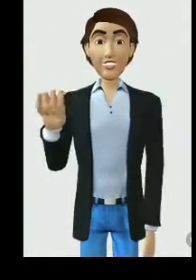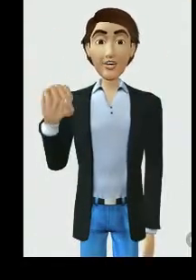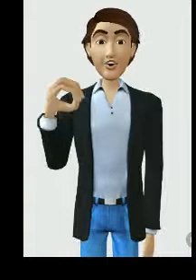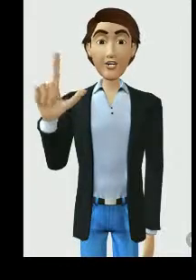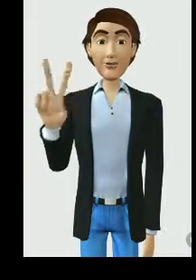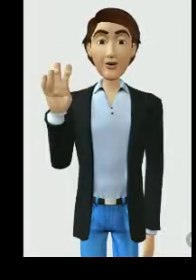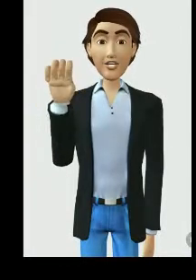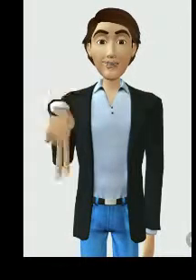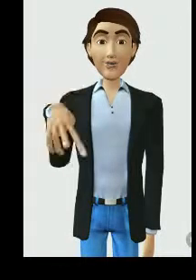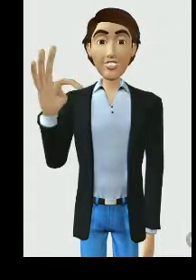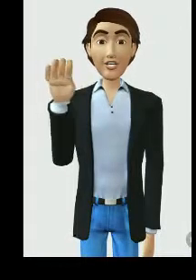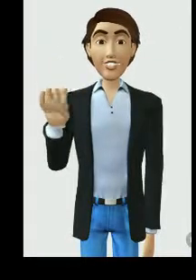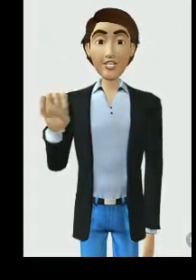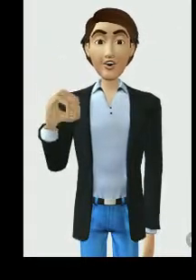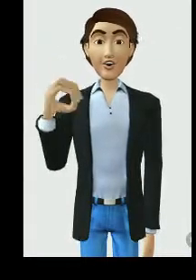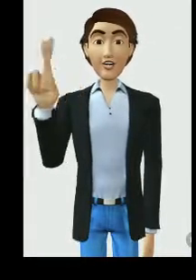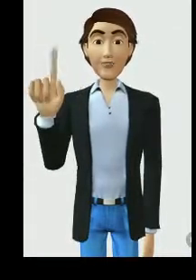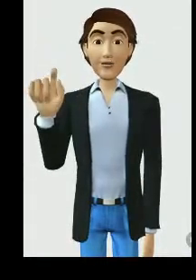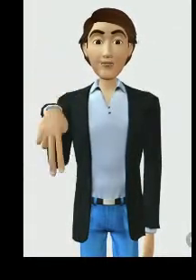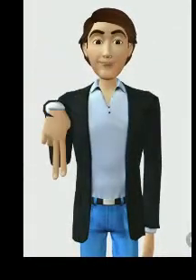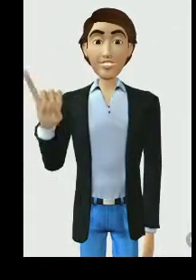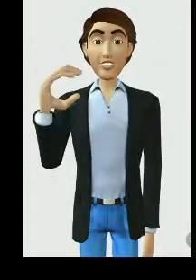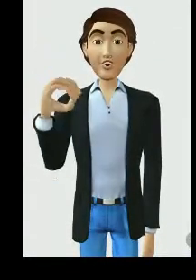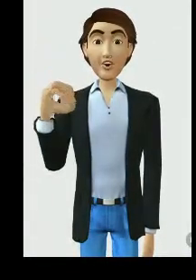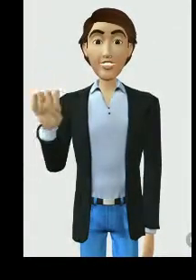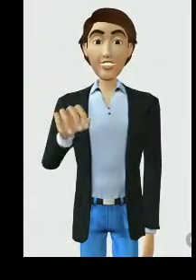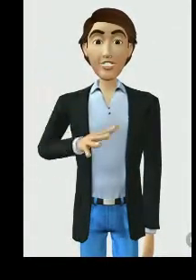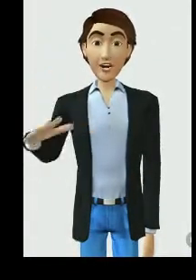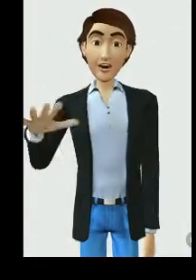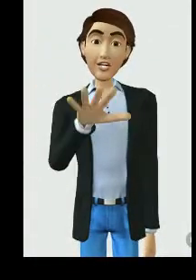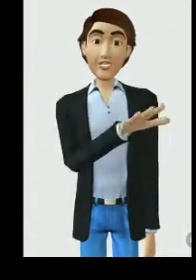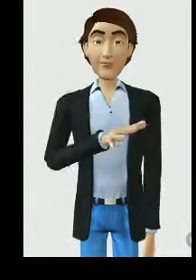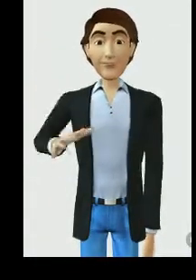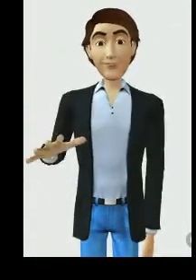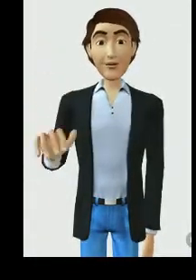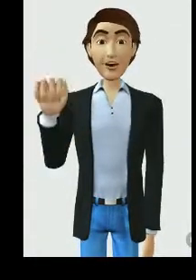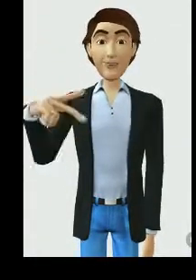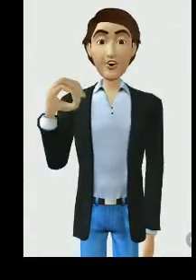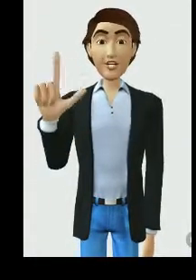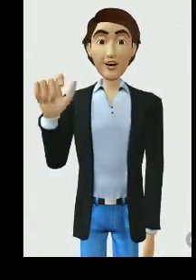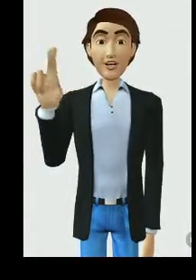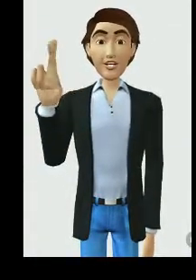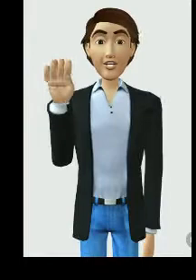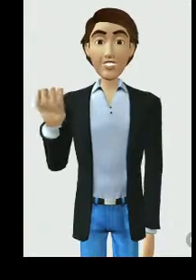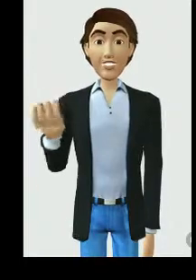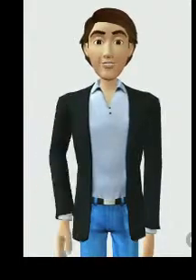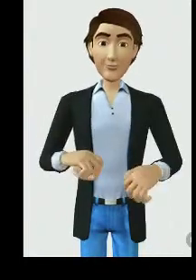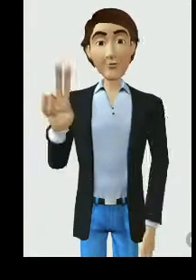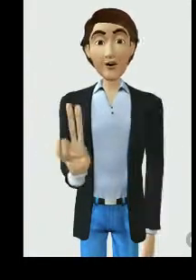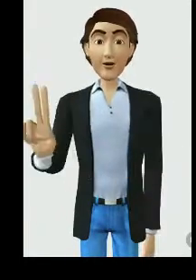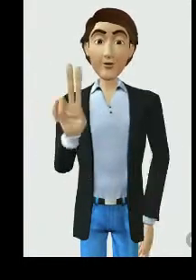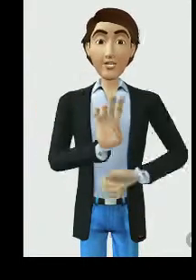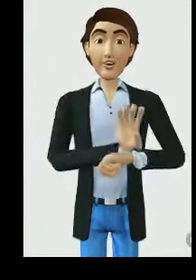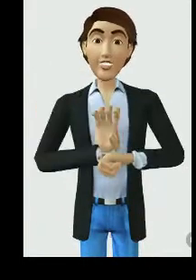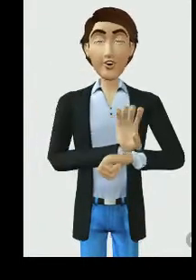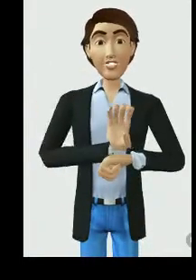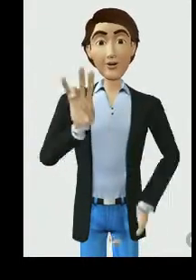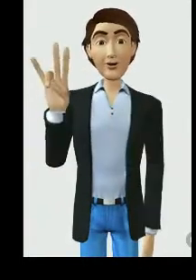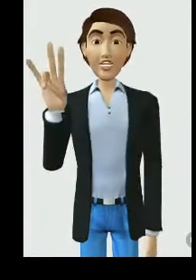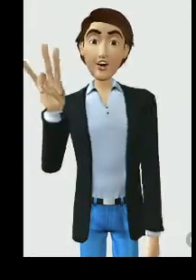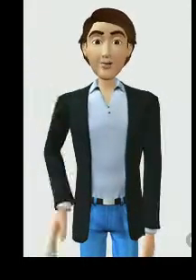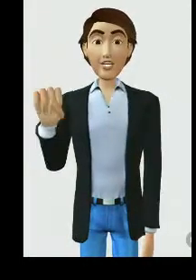solventes orgânicos, geralmente apolares, e a capacidade de utilização pelos organismos vivos.